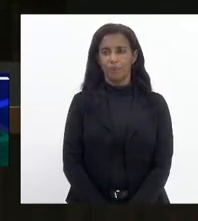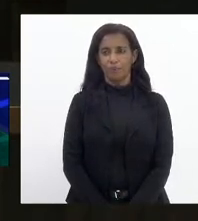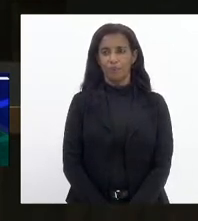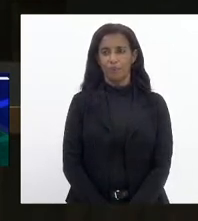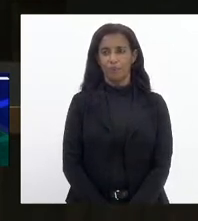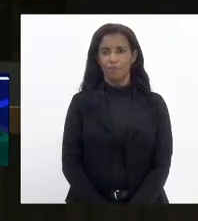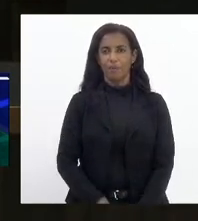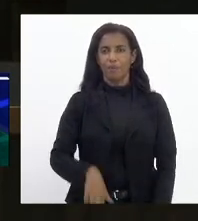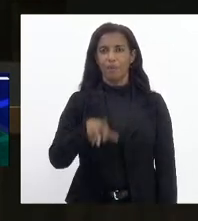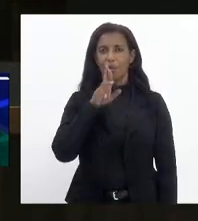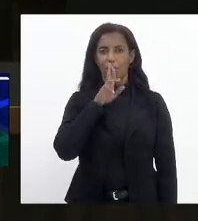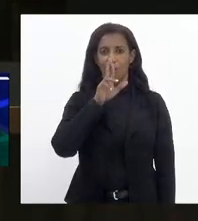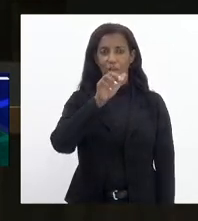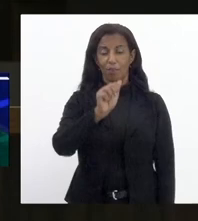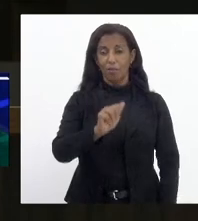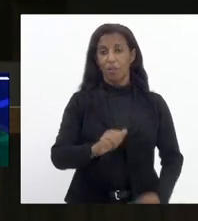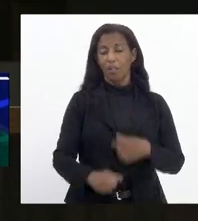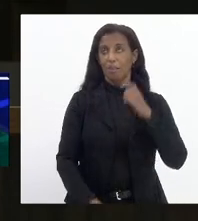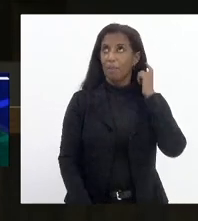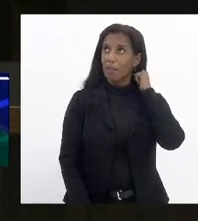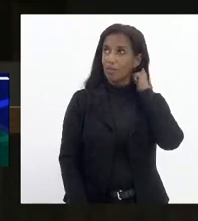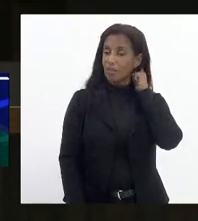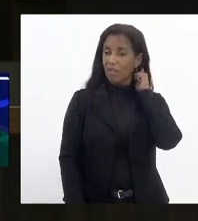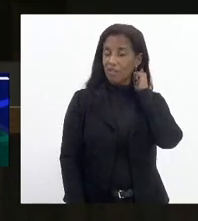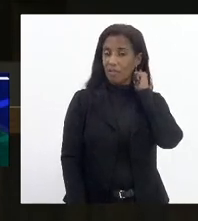Deputado Rodrigo Amorim.